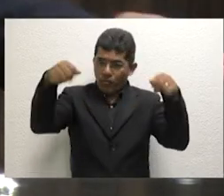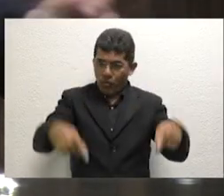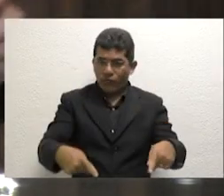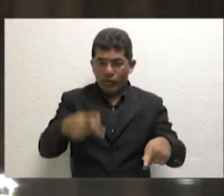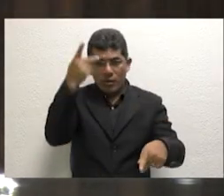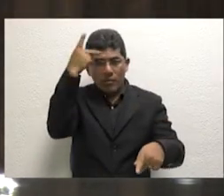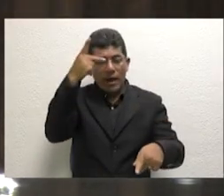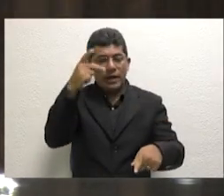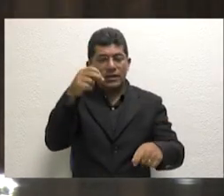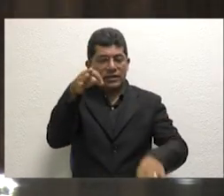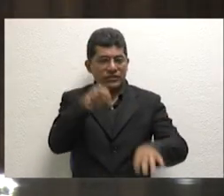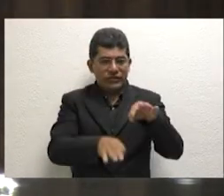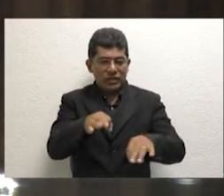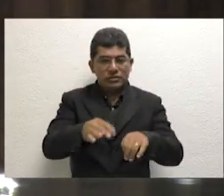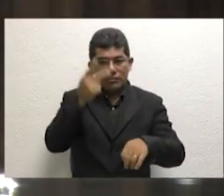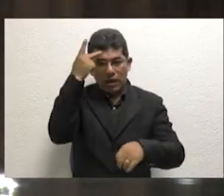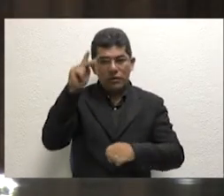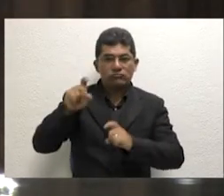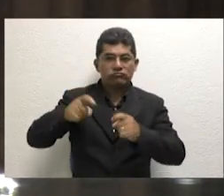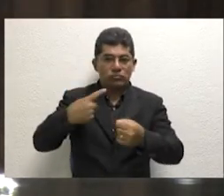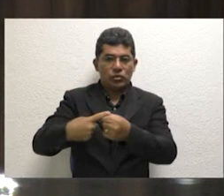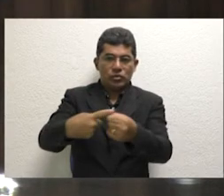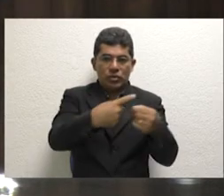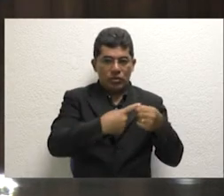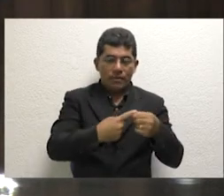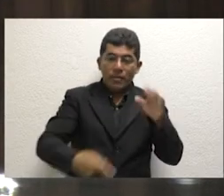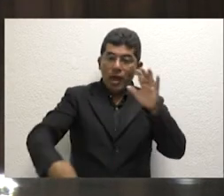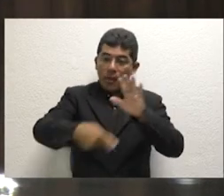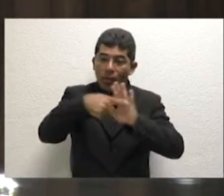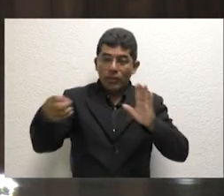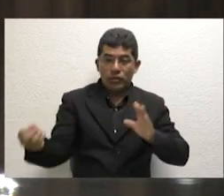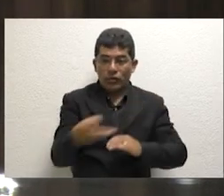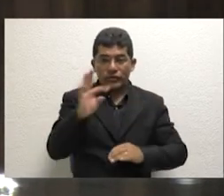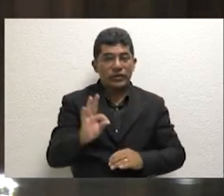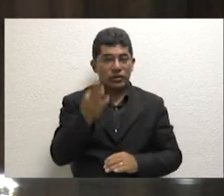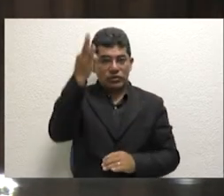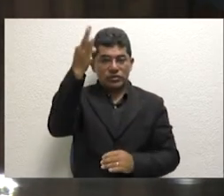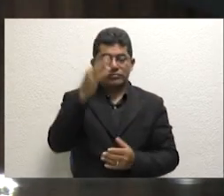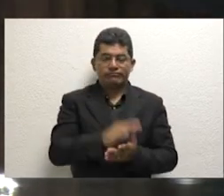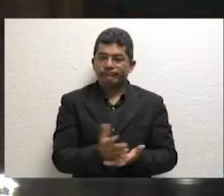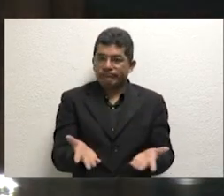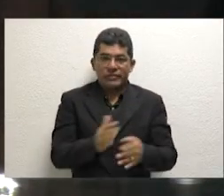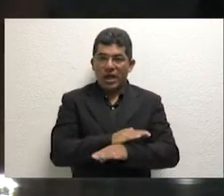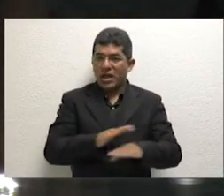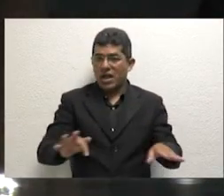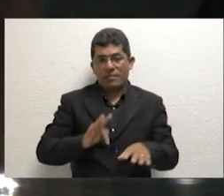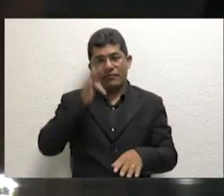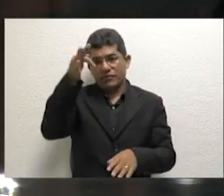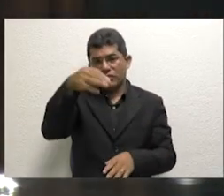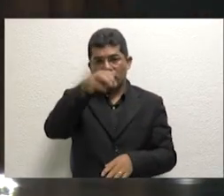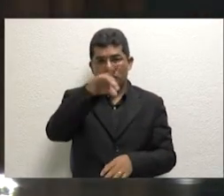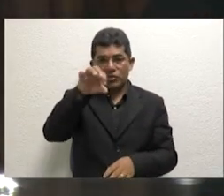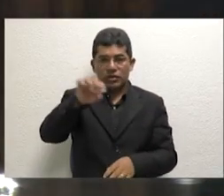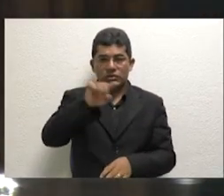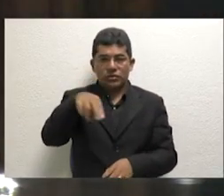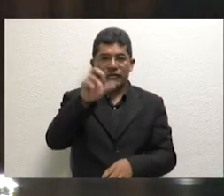as atividades do interior e aqui a própria inovação tecnológica acaba com o modelo Zona Franca